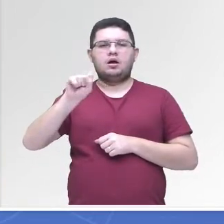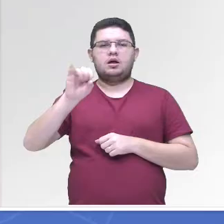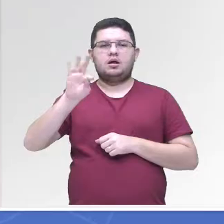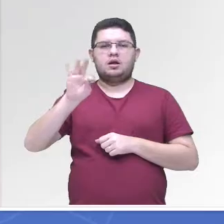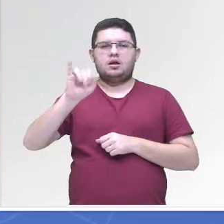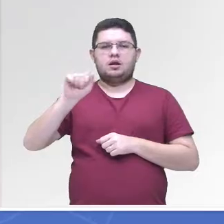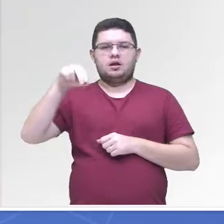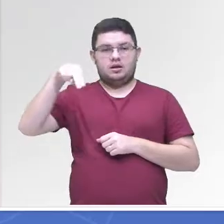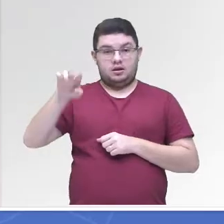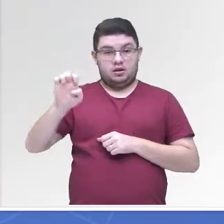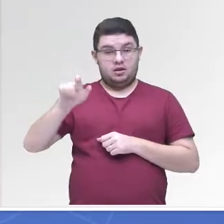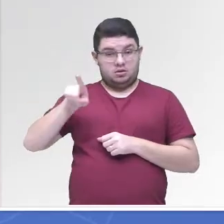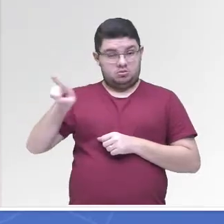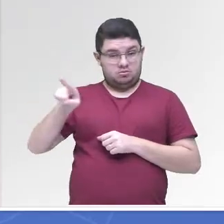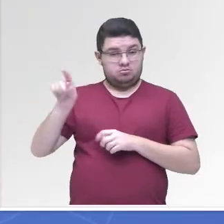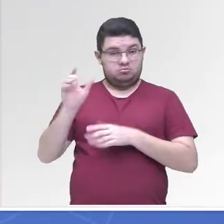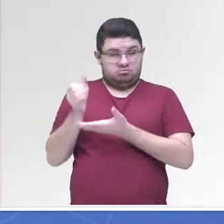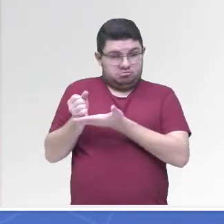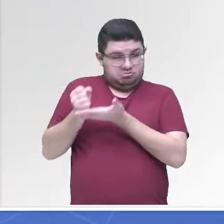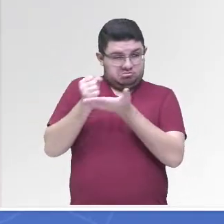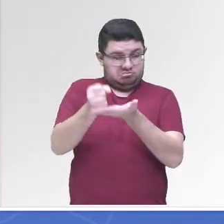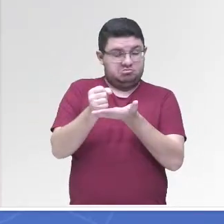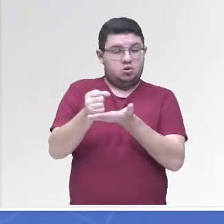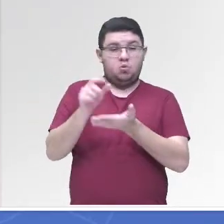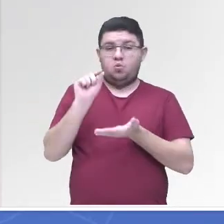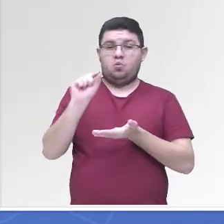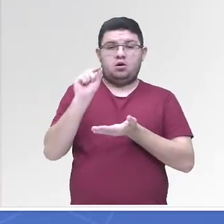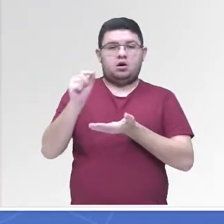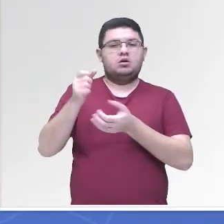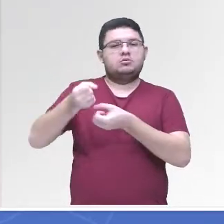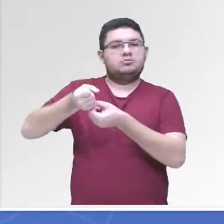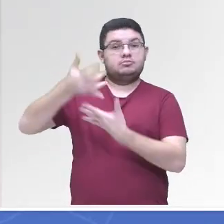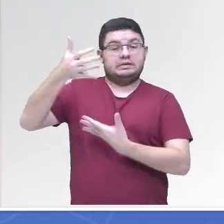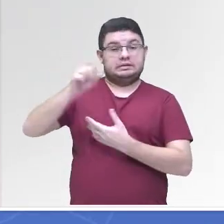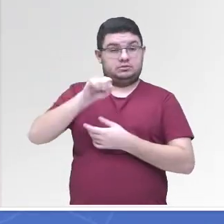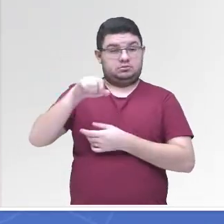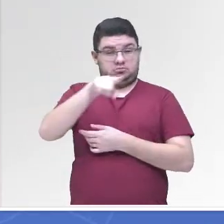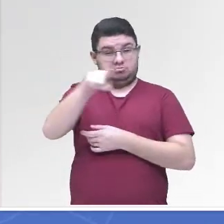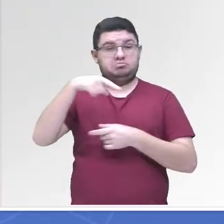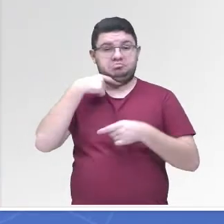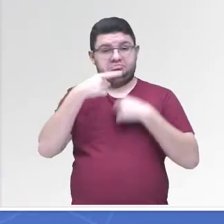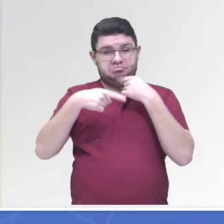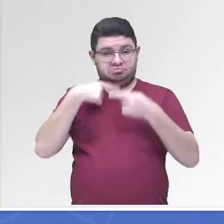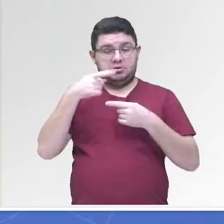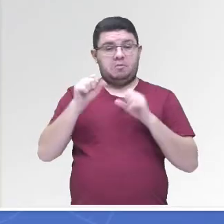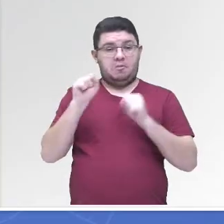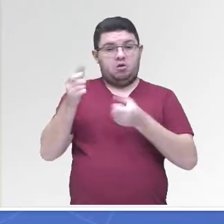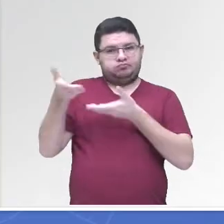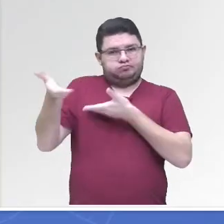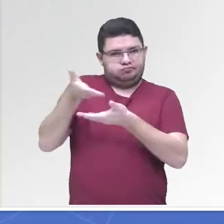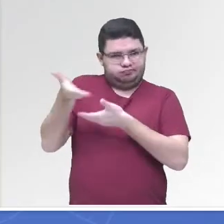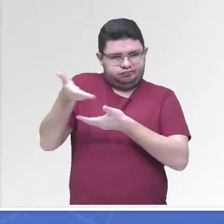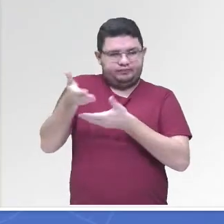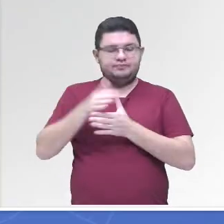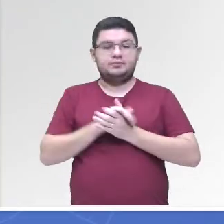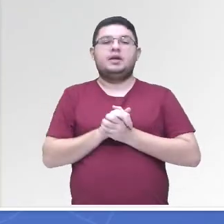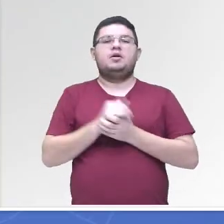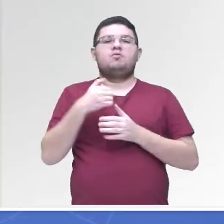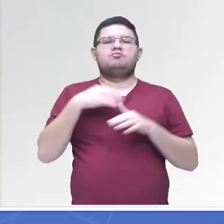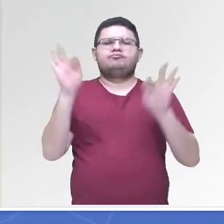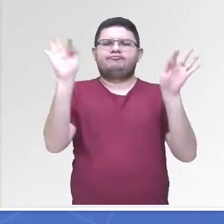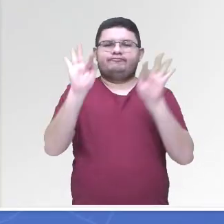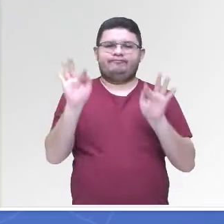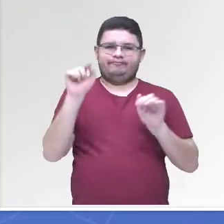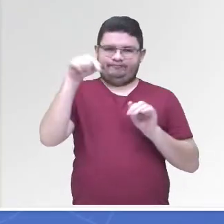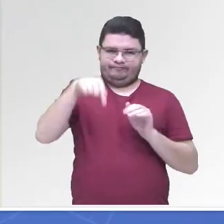dúvida durante a aula de hoje, tá bom? Então, estou muito feliz aqui de estar iniciando o nosso componente, só